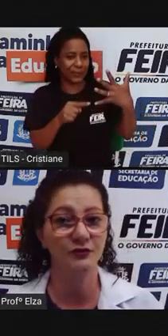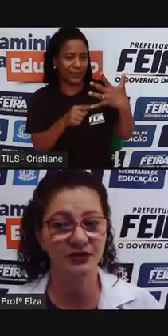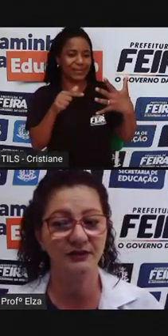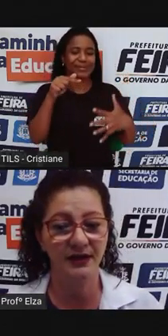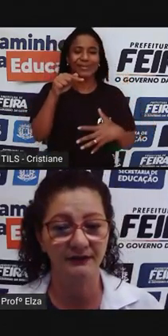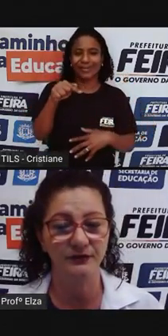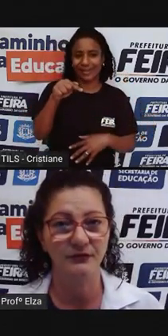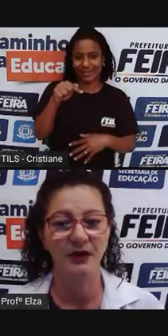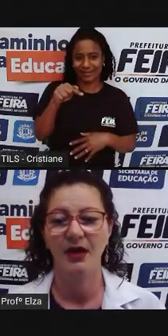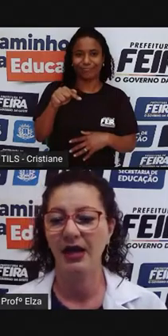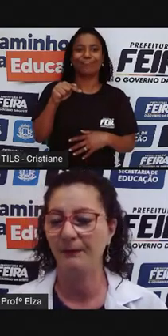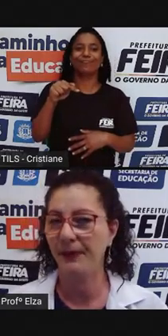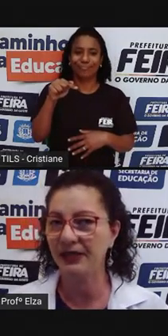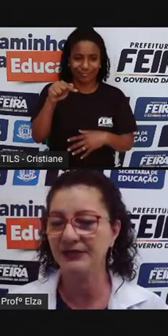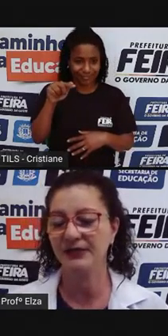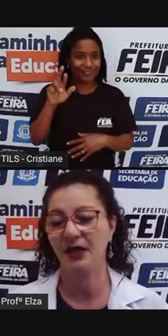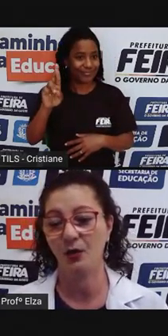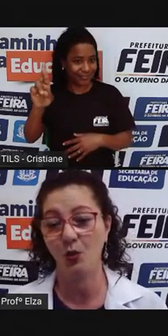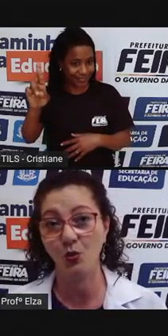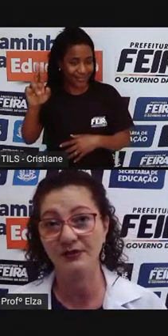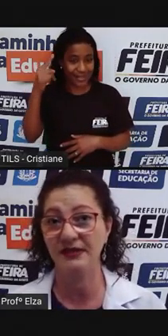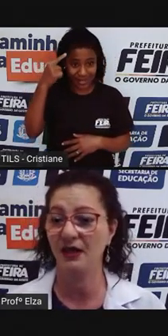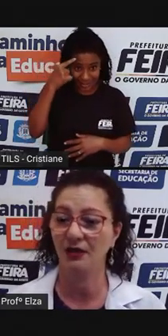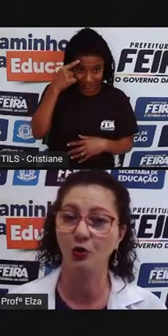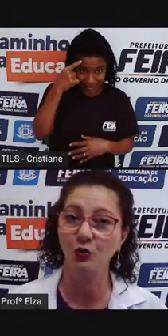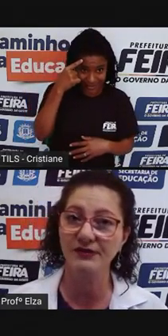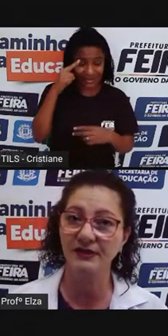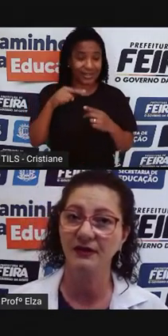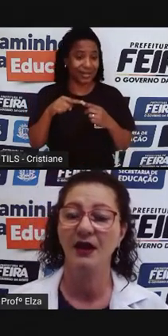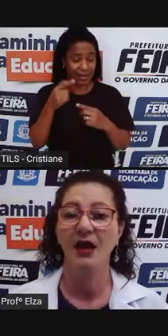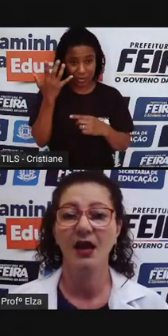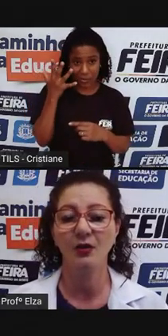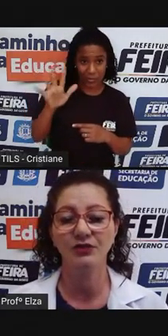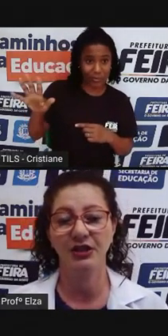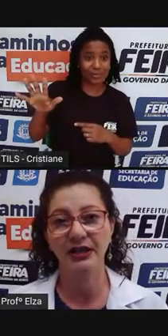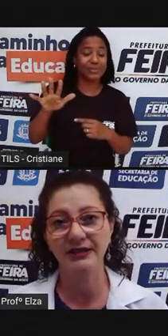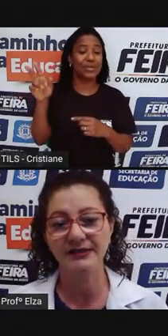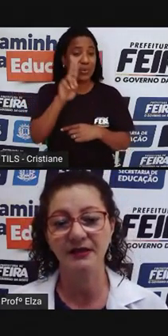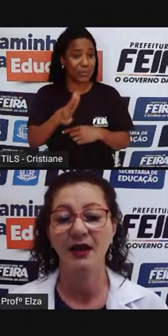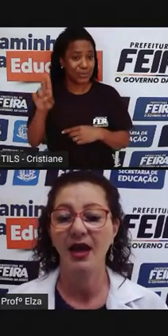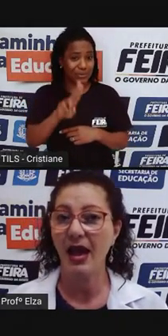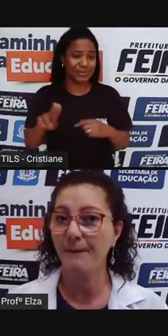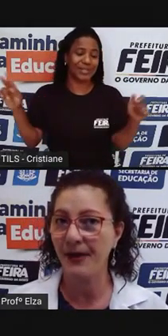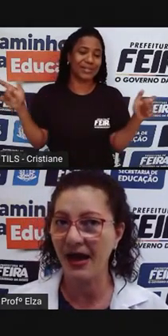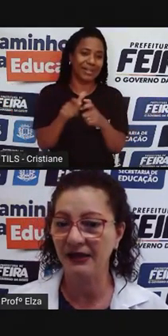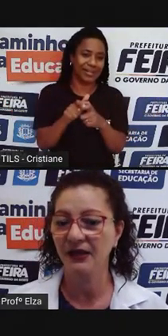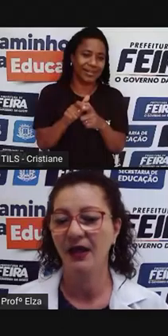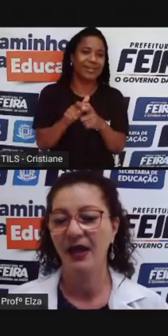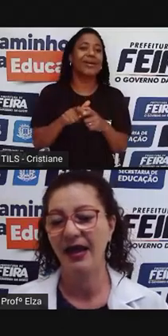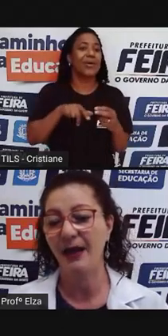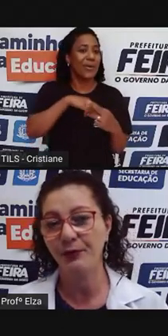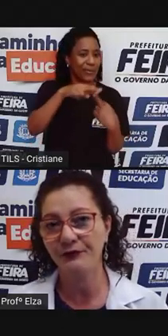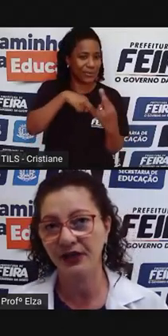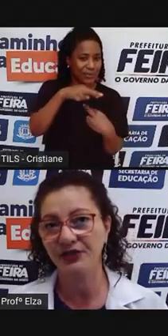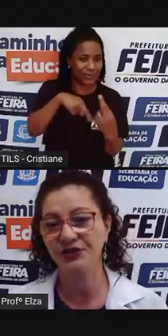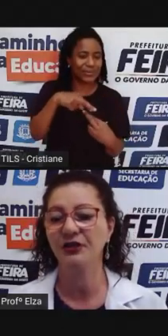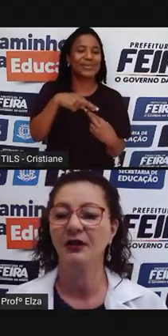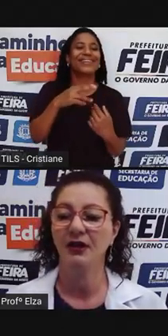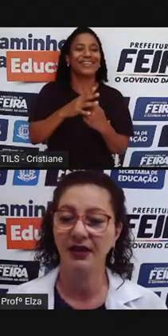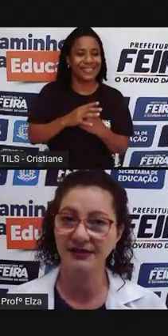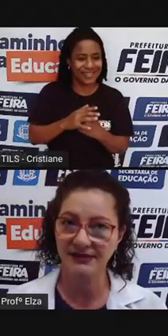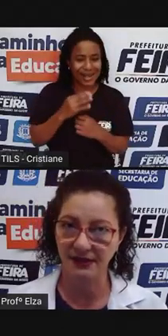consumo sustentável. Repense, recuse, reduza, reutilize, repare,